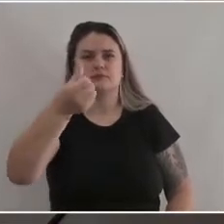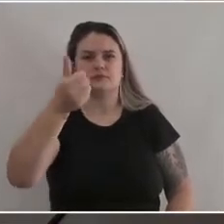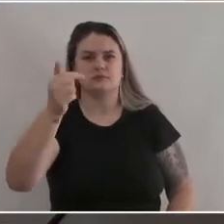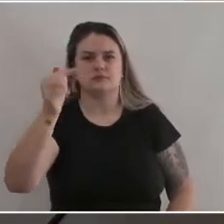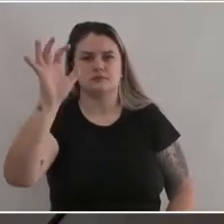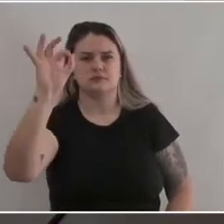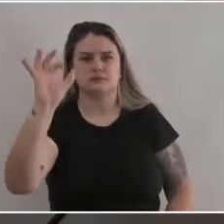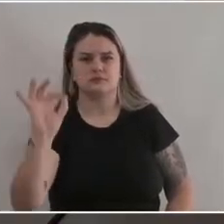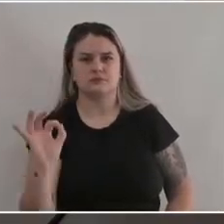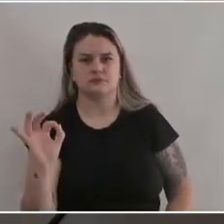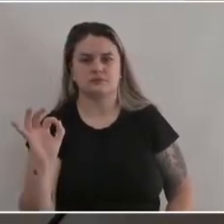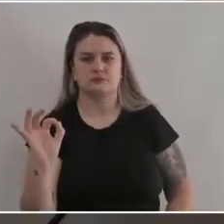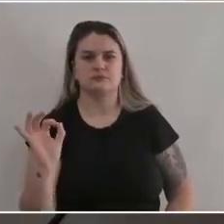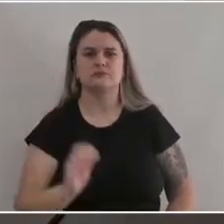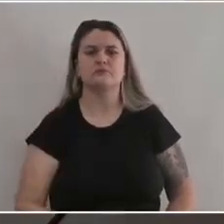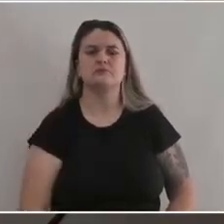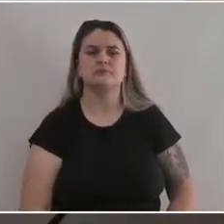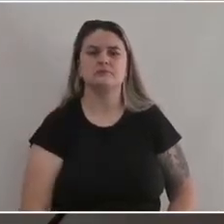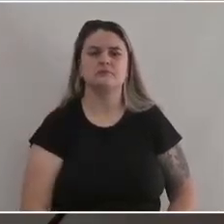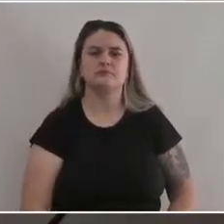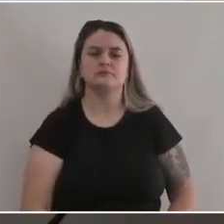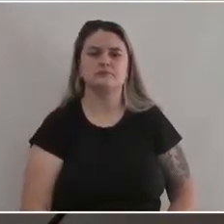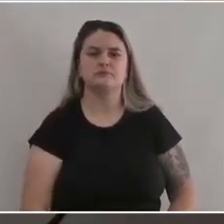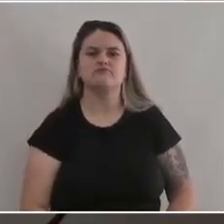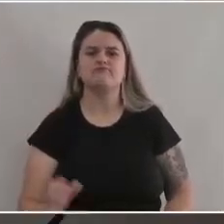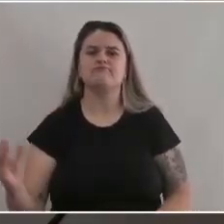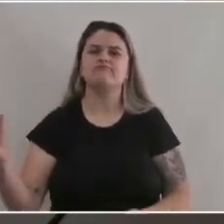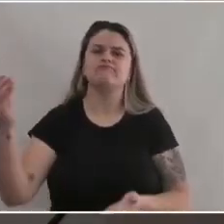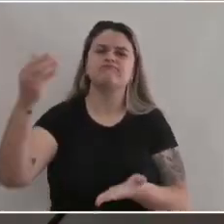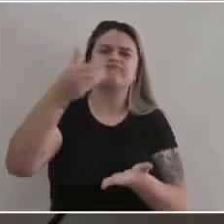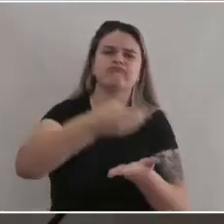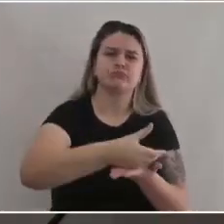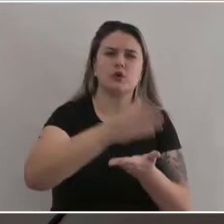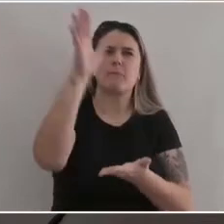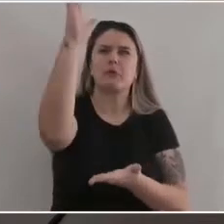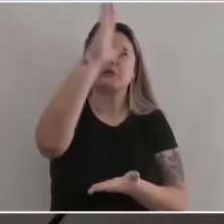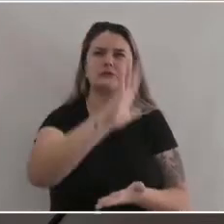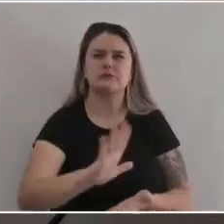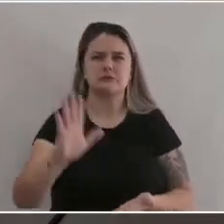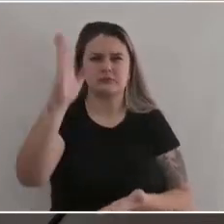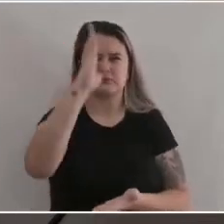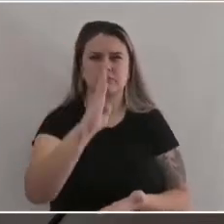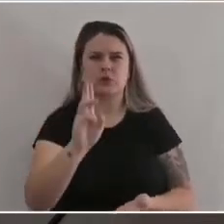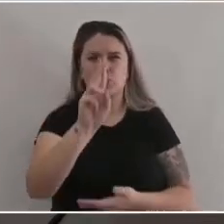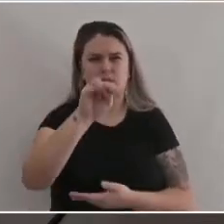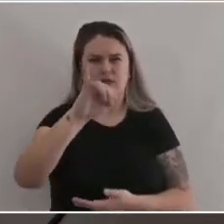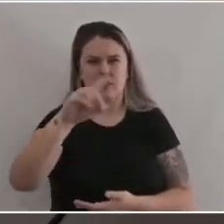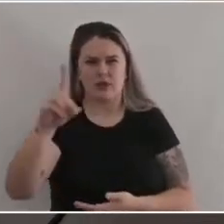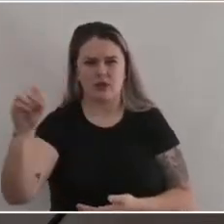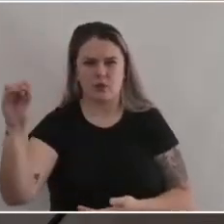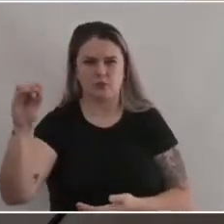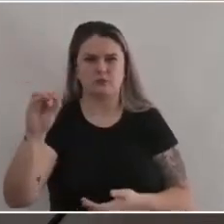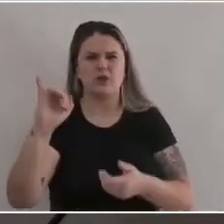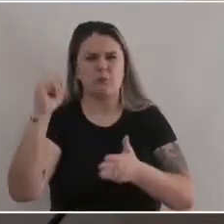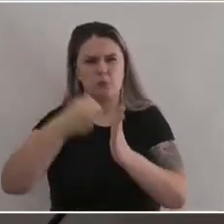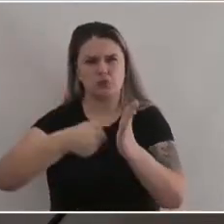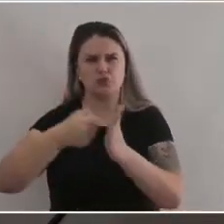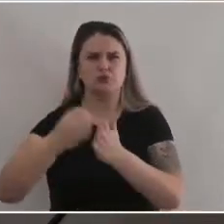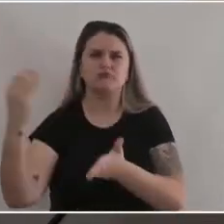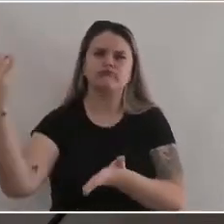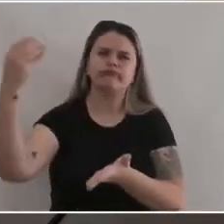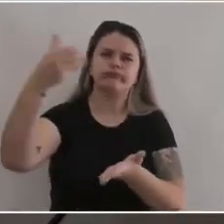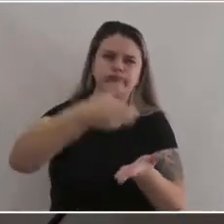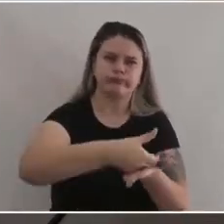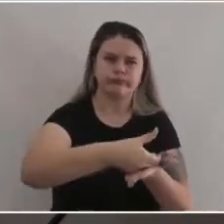96,67%. Então, as transferências da União basicamente são FPM, ICMS e